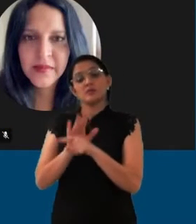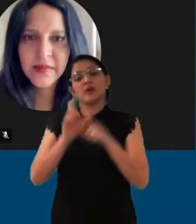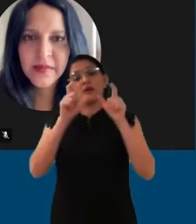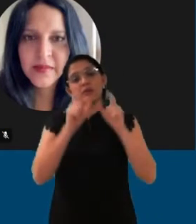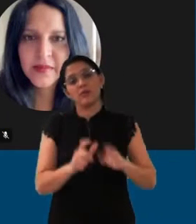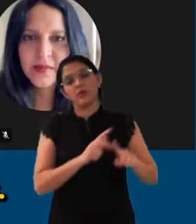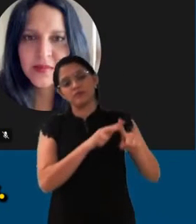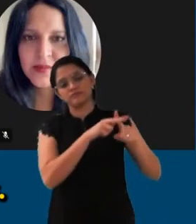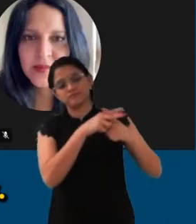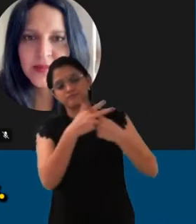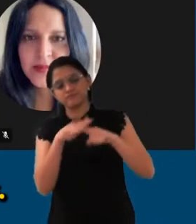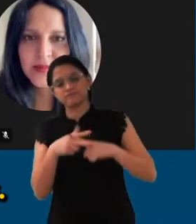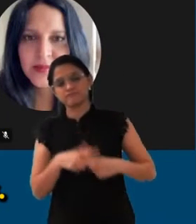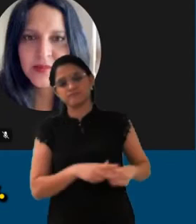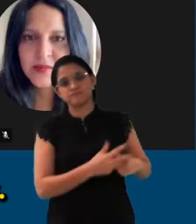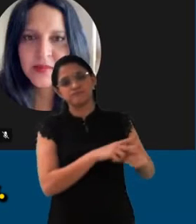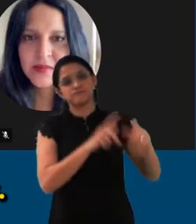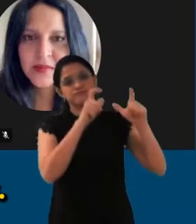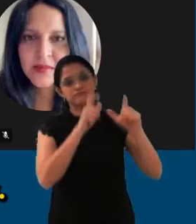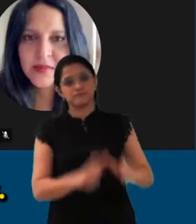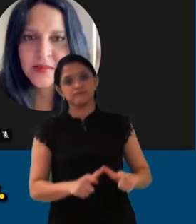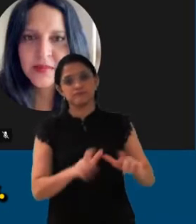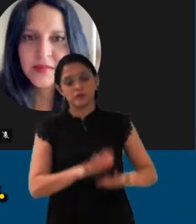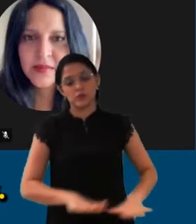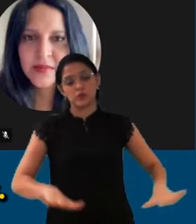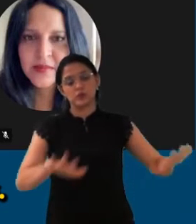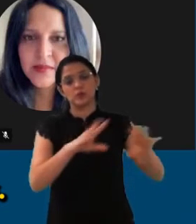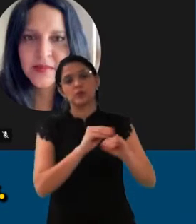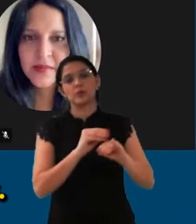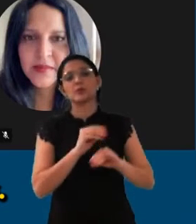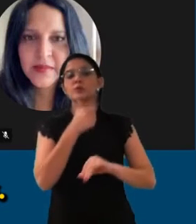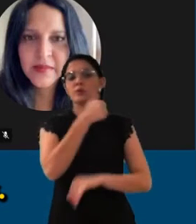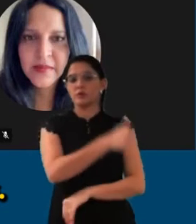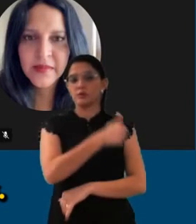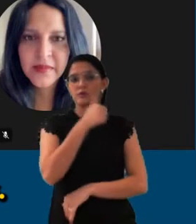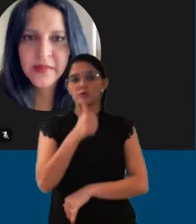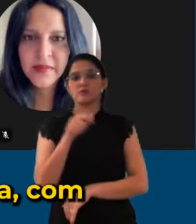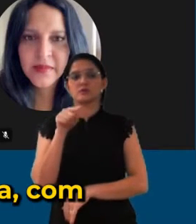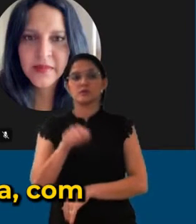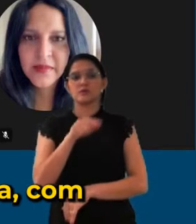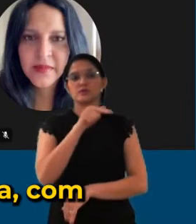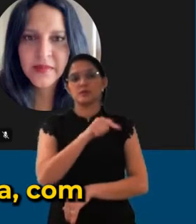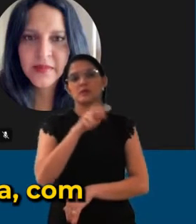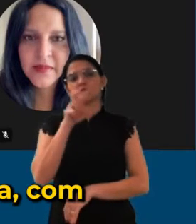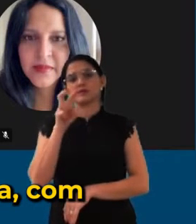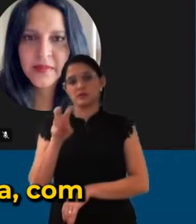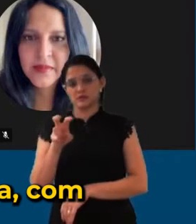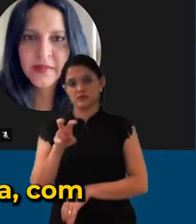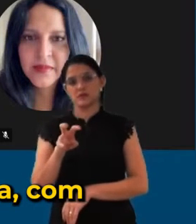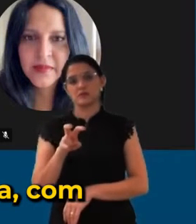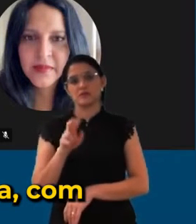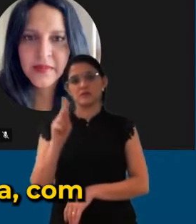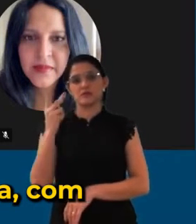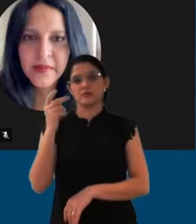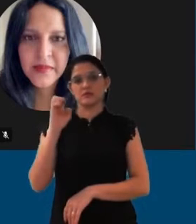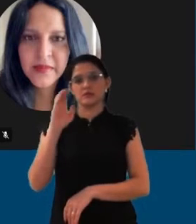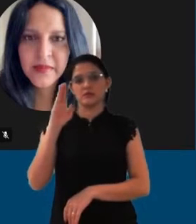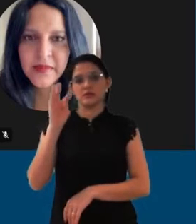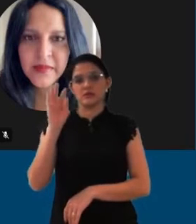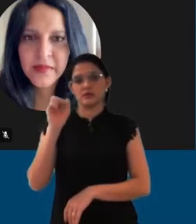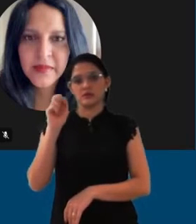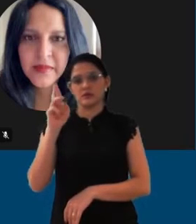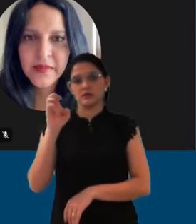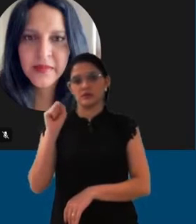recuperação da área total, né, dos 11,75 hectares, sendo esclarecidos também de forma técnica